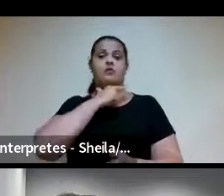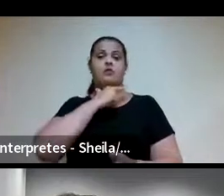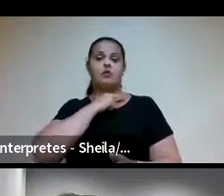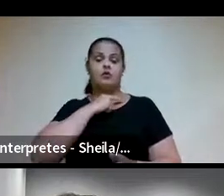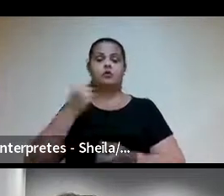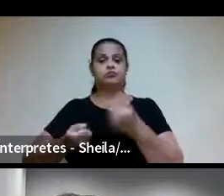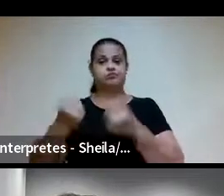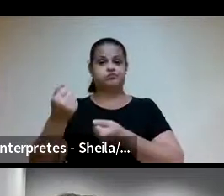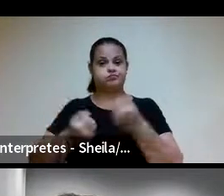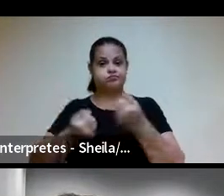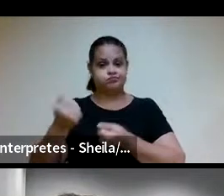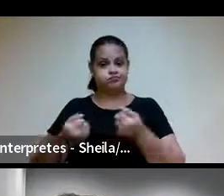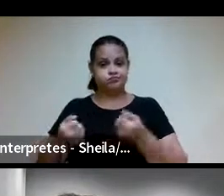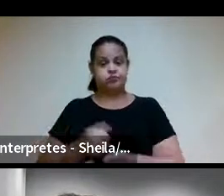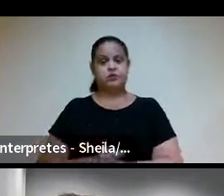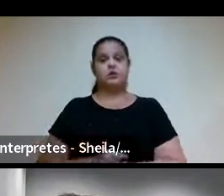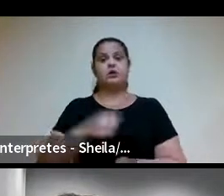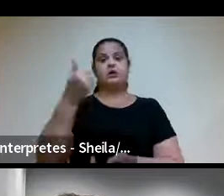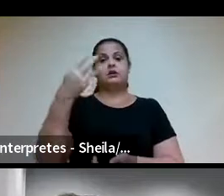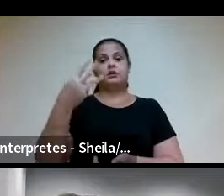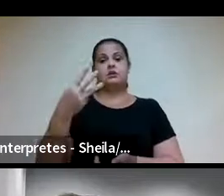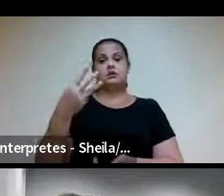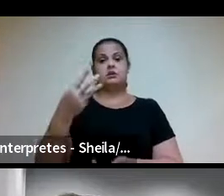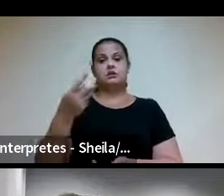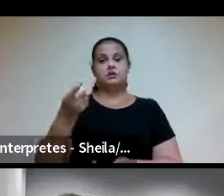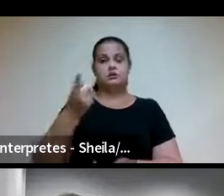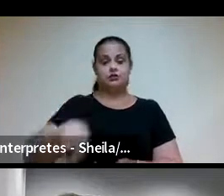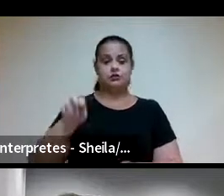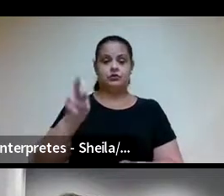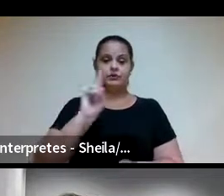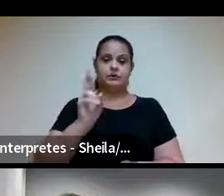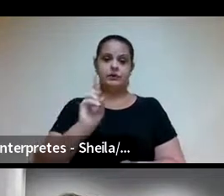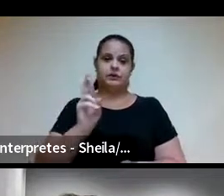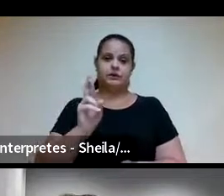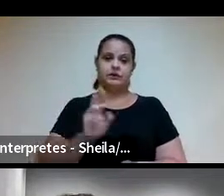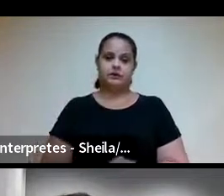automotores resultaram no valor de R$ 3.000,00 e que, conforme o documento de ID